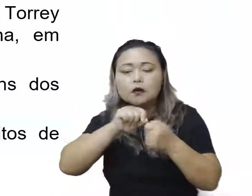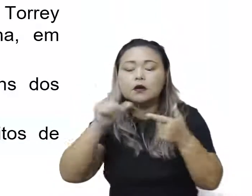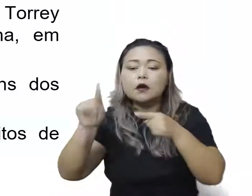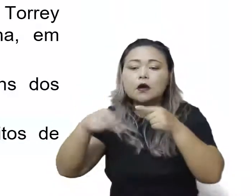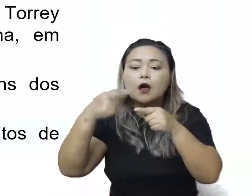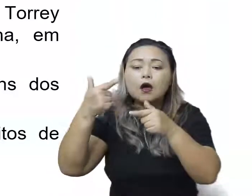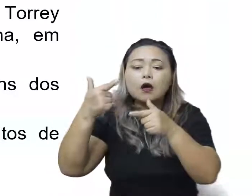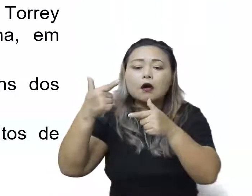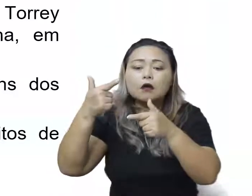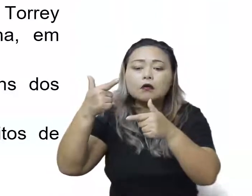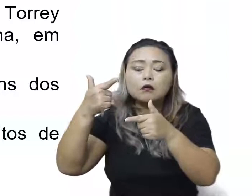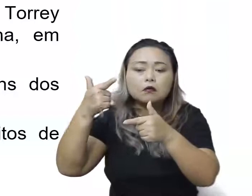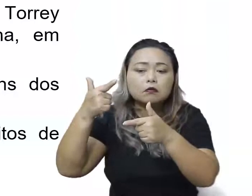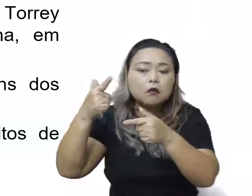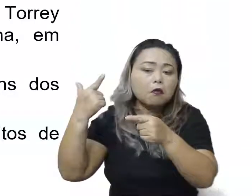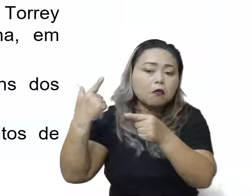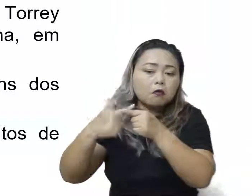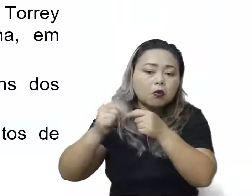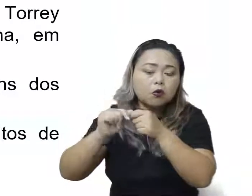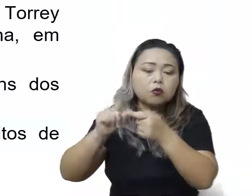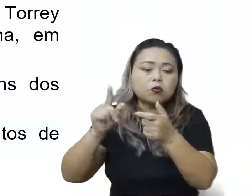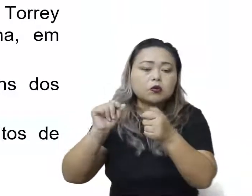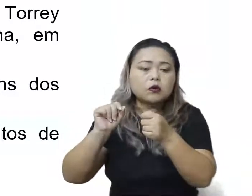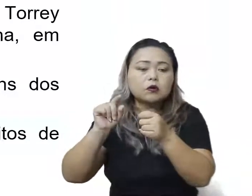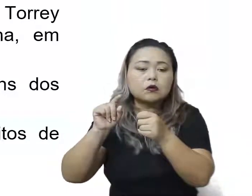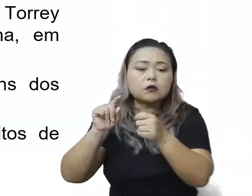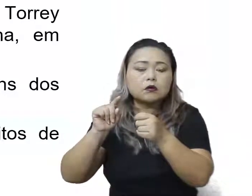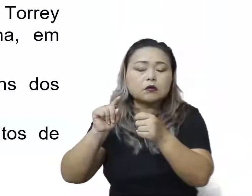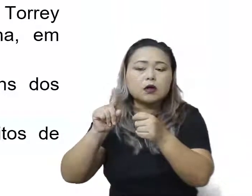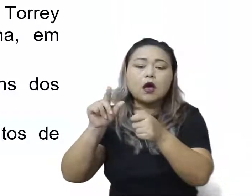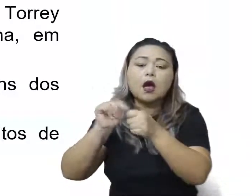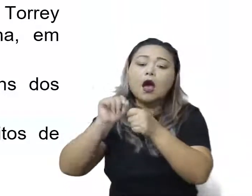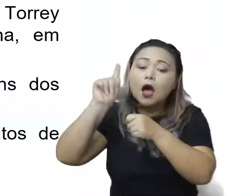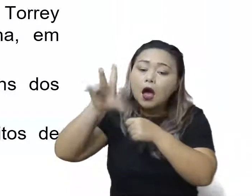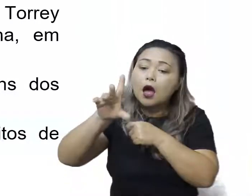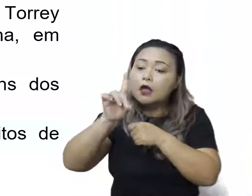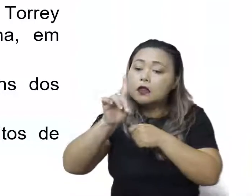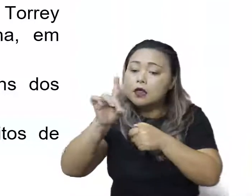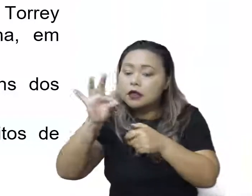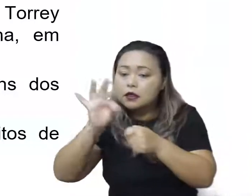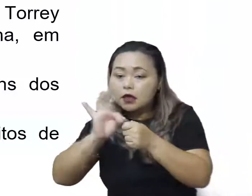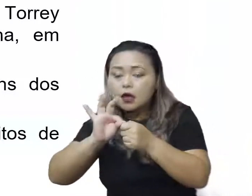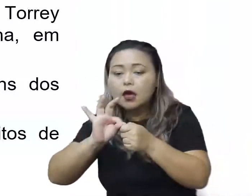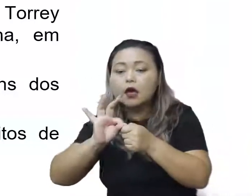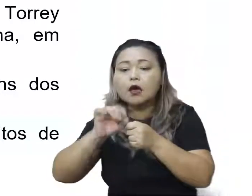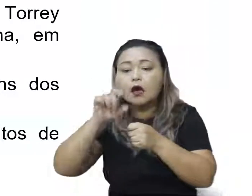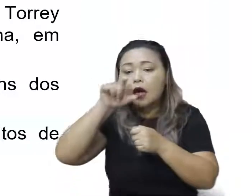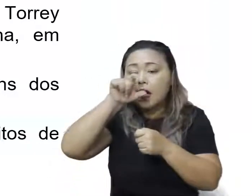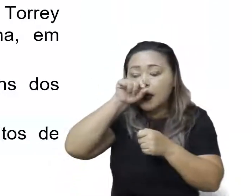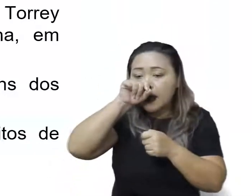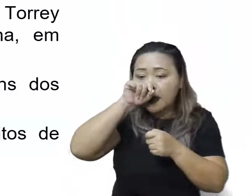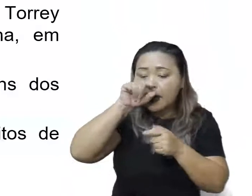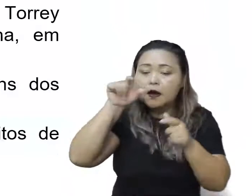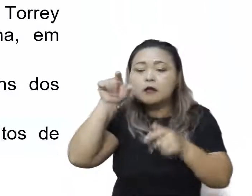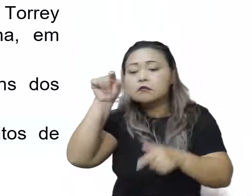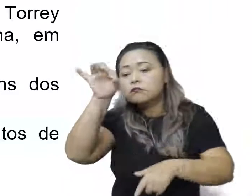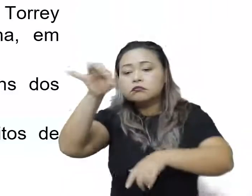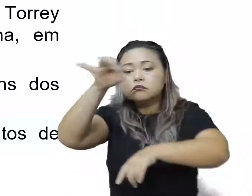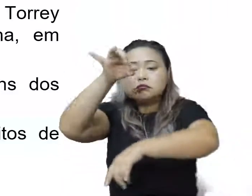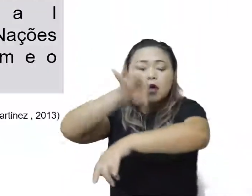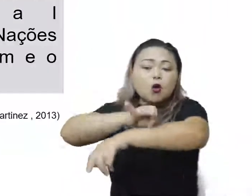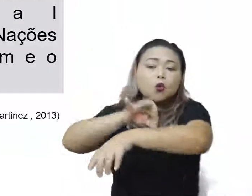pelos efeitos de pesticidas como DDT, aves, abelha, entre